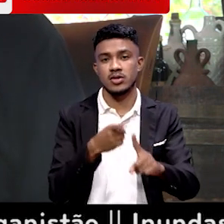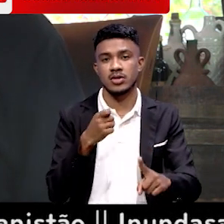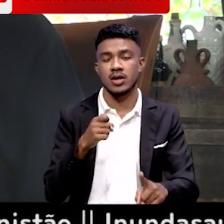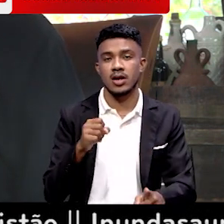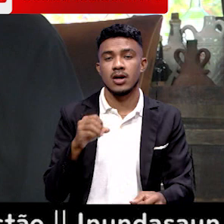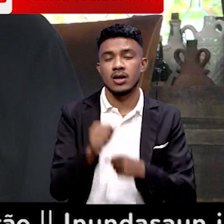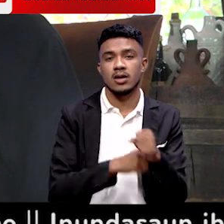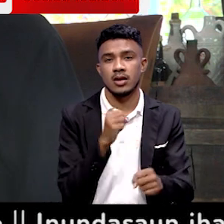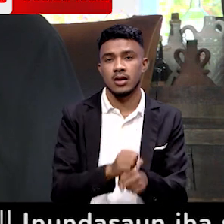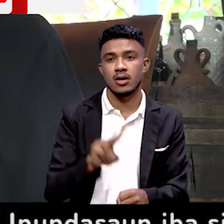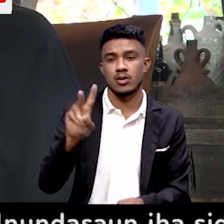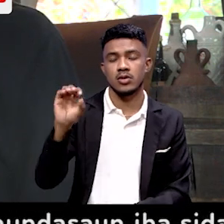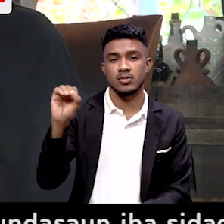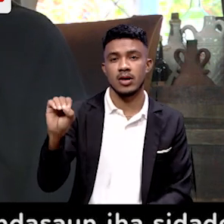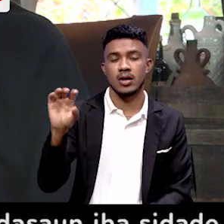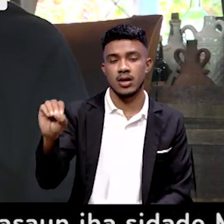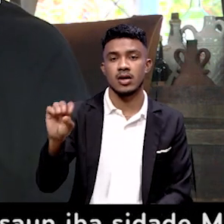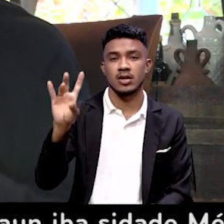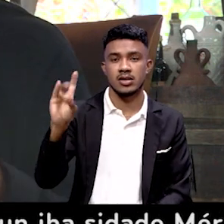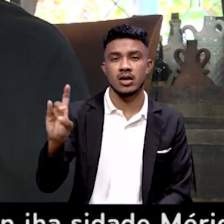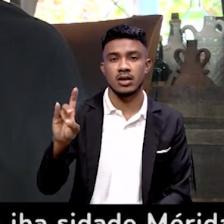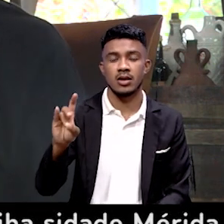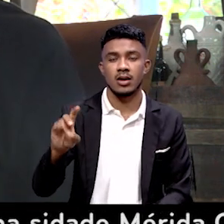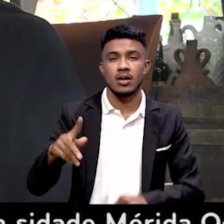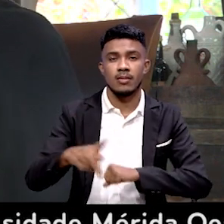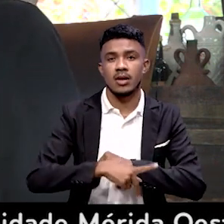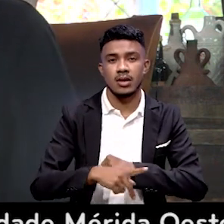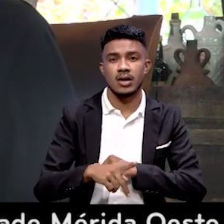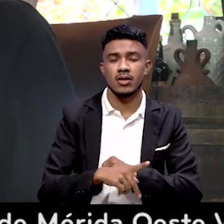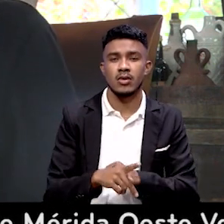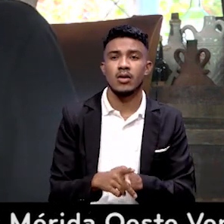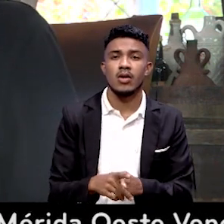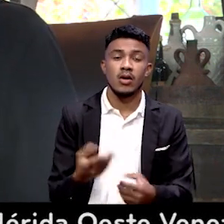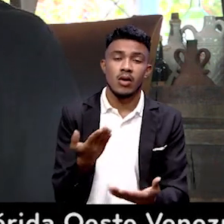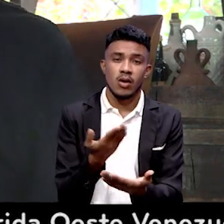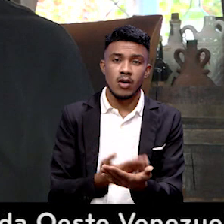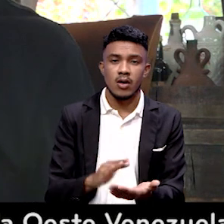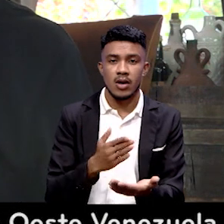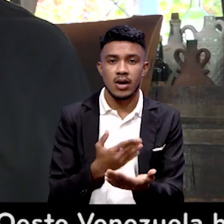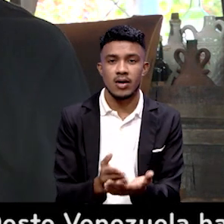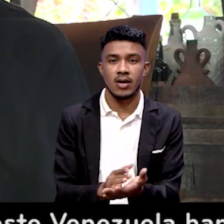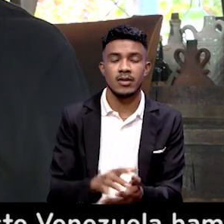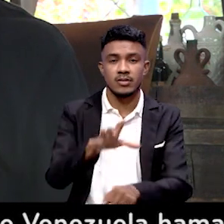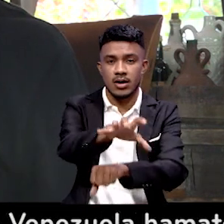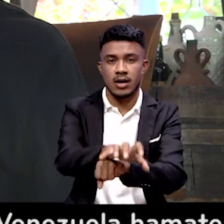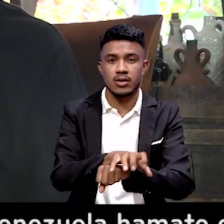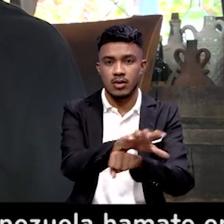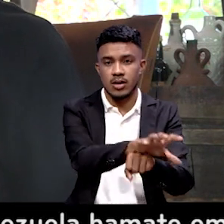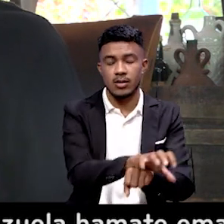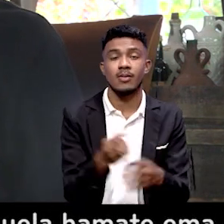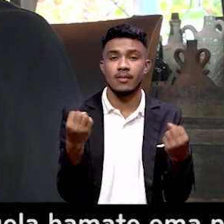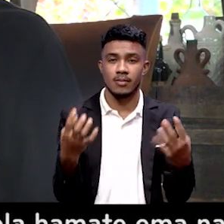governo, primeiro governo AMP, só se tratou Lobogida, Rentrecta Lobogida, atos va